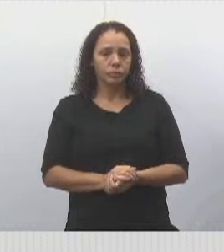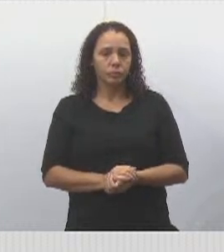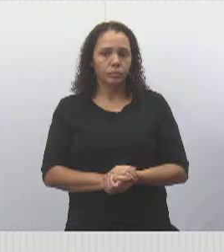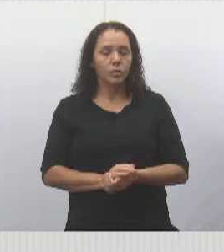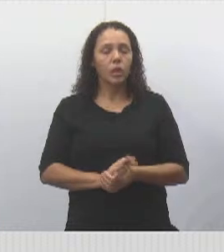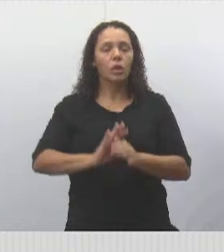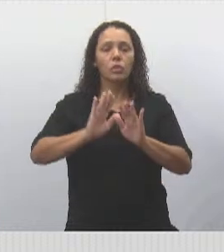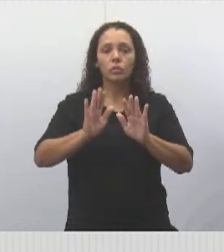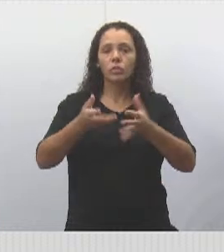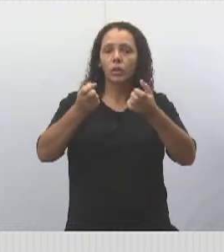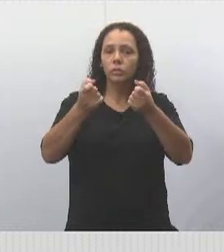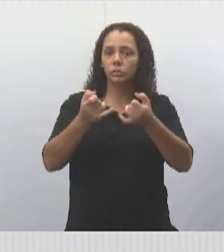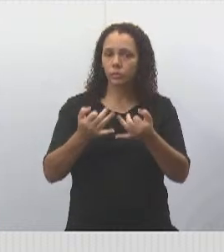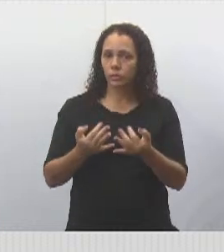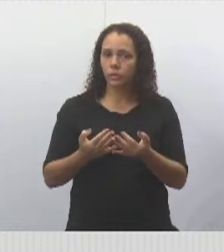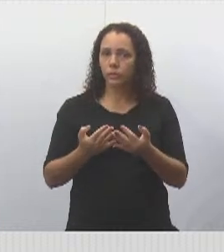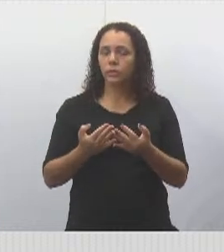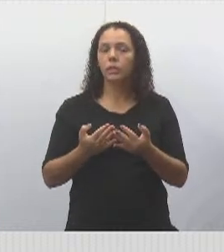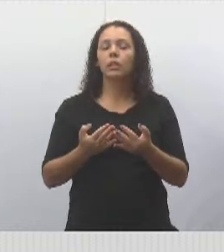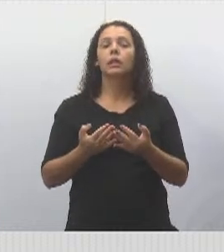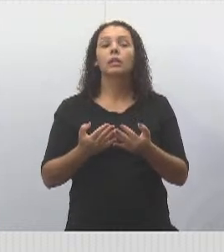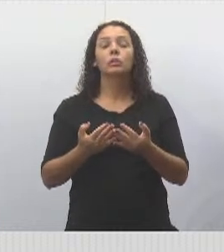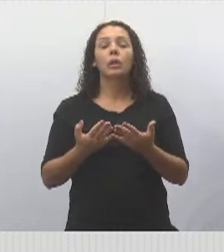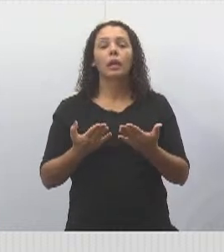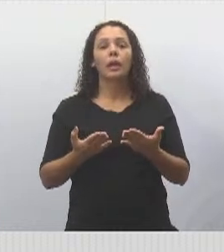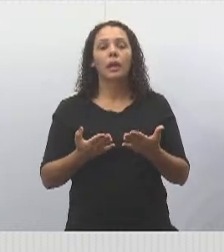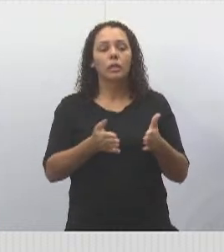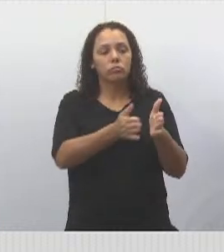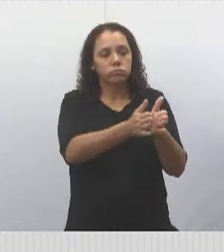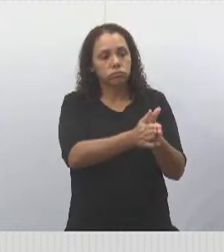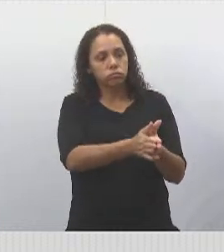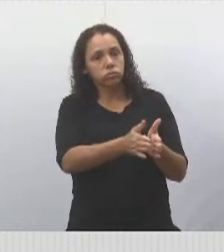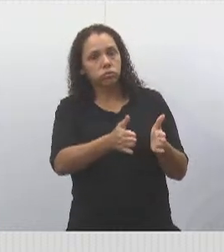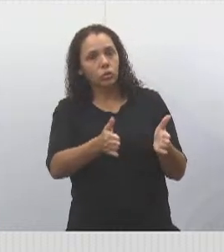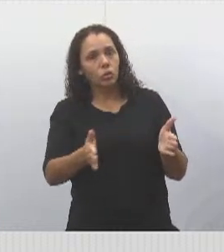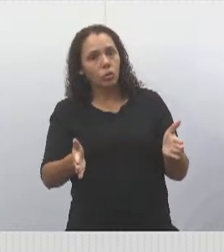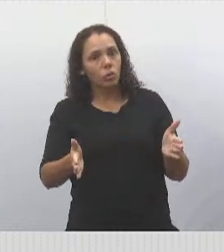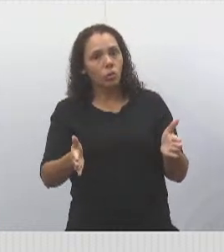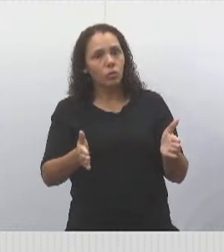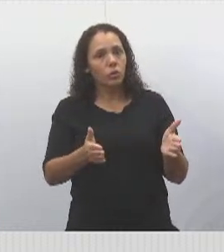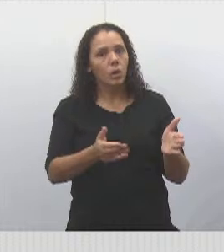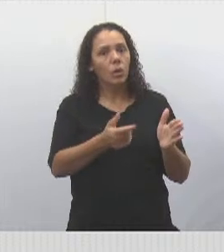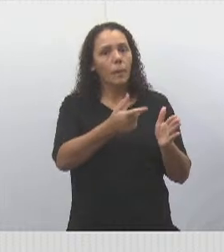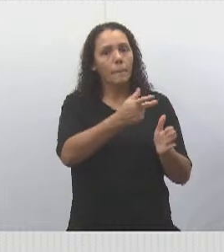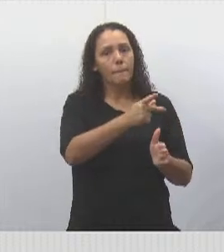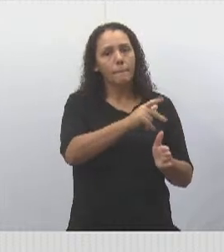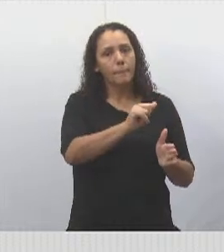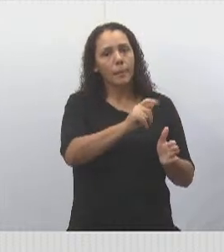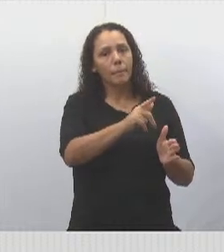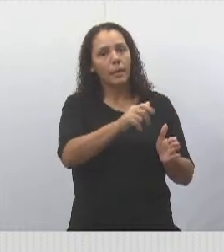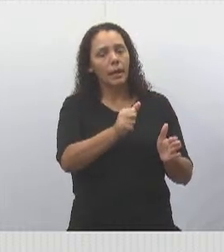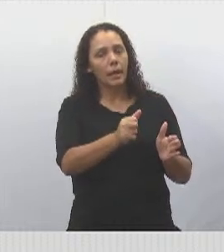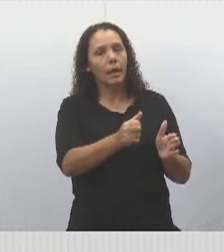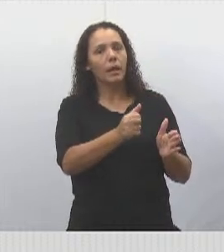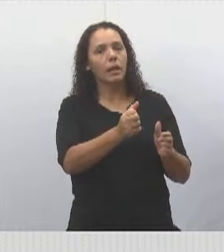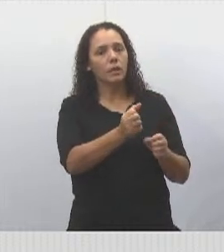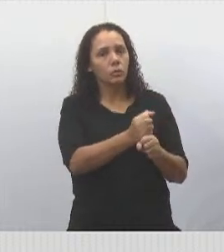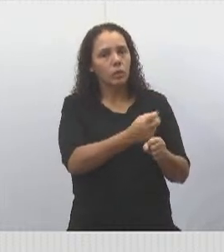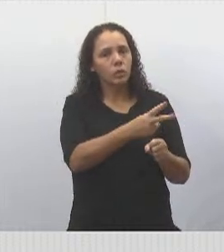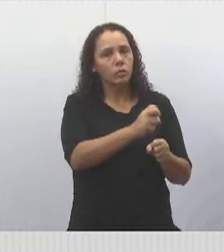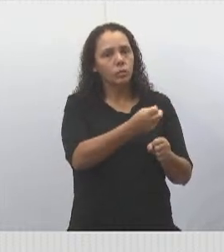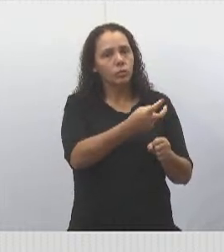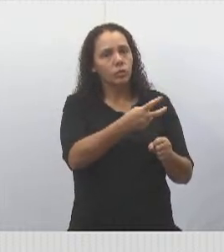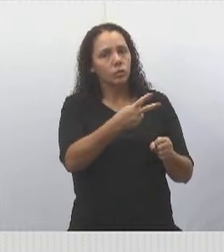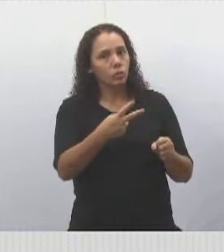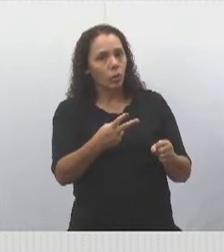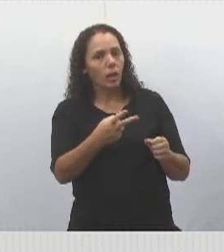Conforme a gente já explicou, viemos de um ciclo orçamentário que é o PPA 2022 a 2025, e